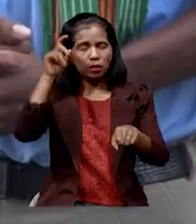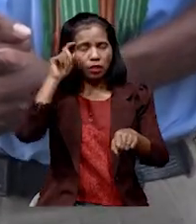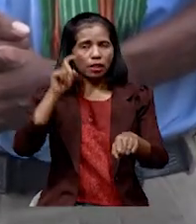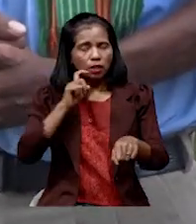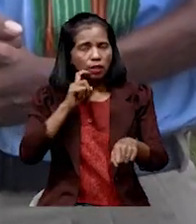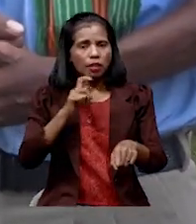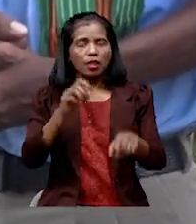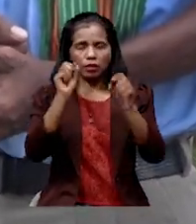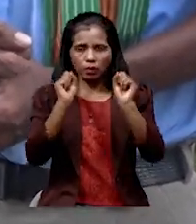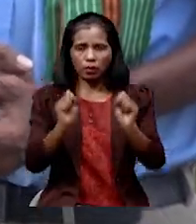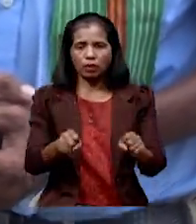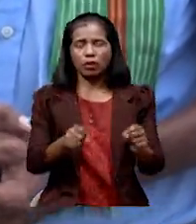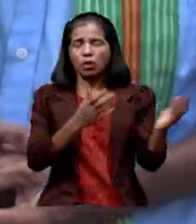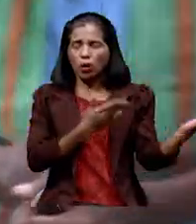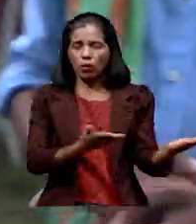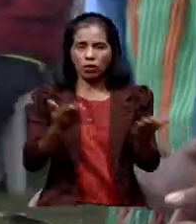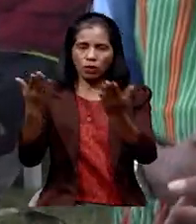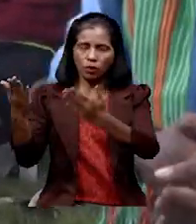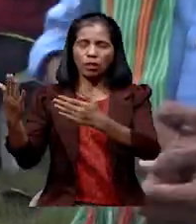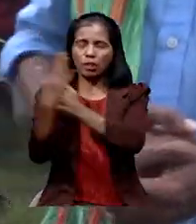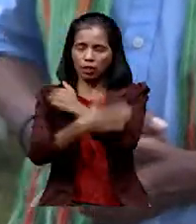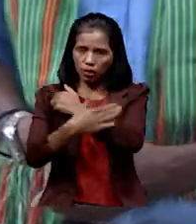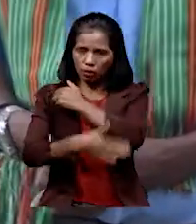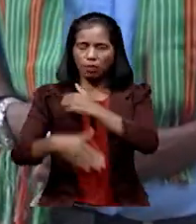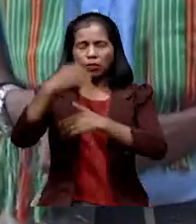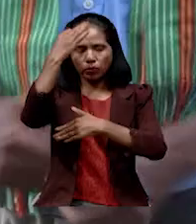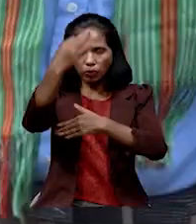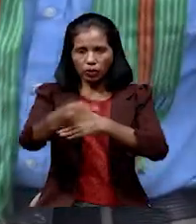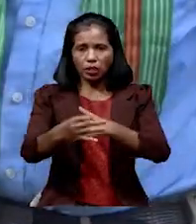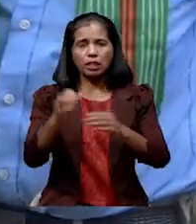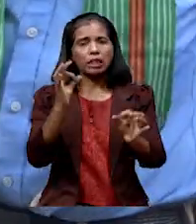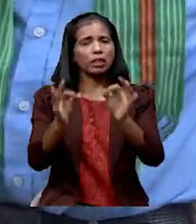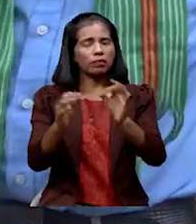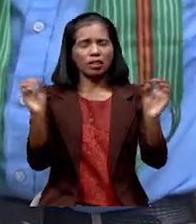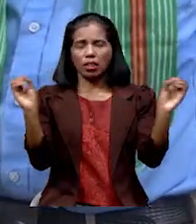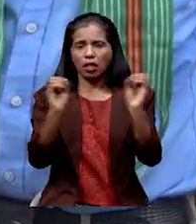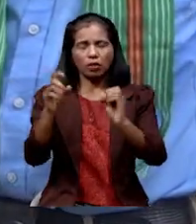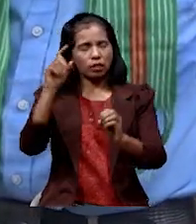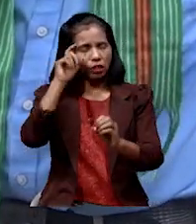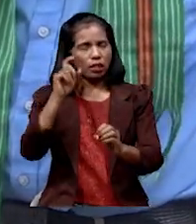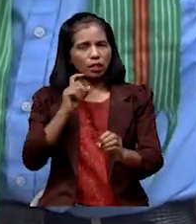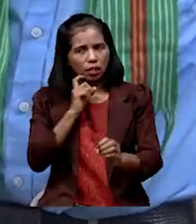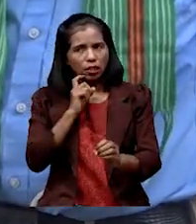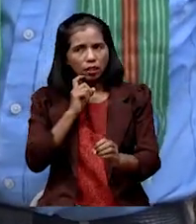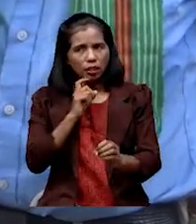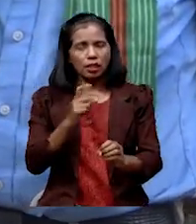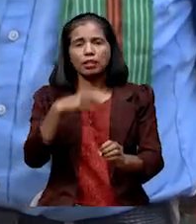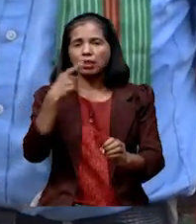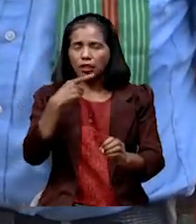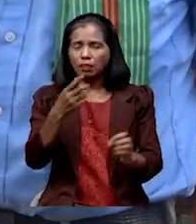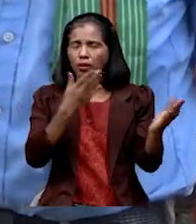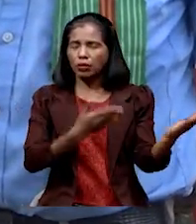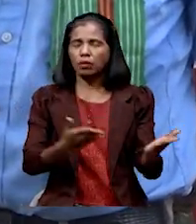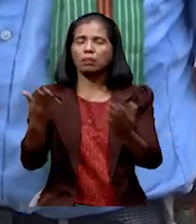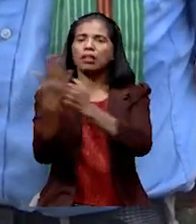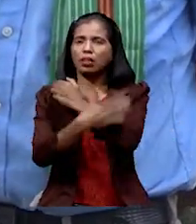para atu lori na saung jane bawin se laos mambo kaida sana Gusmaung se tama katu lori